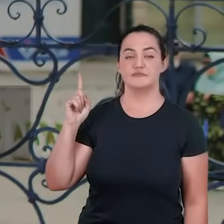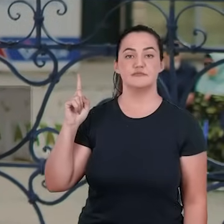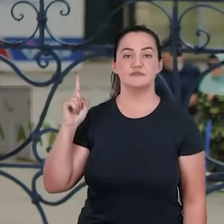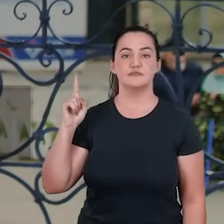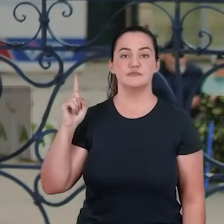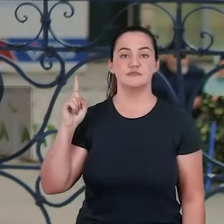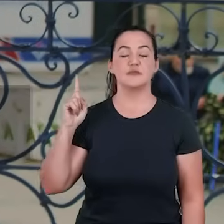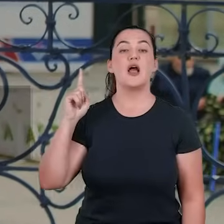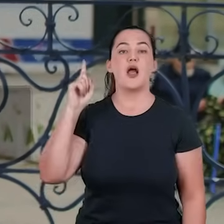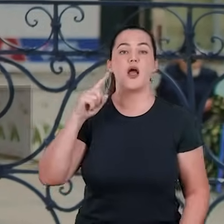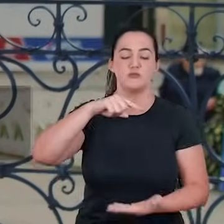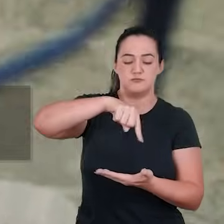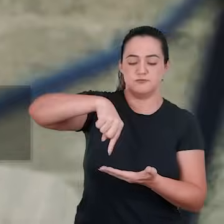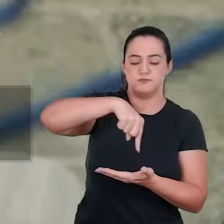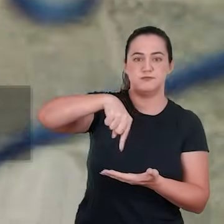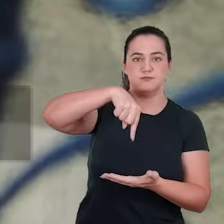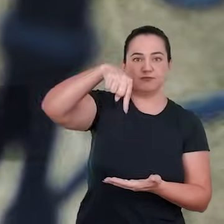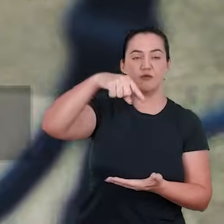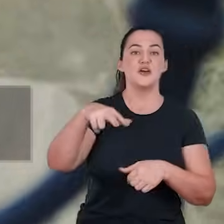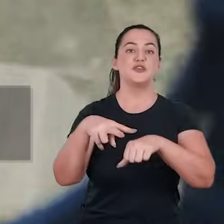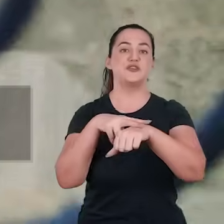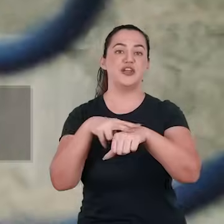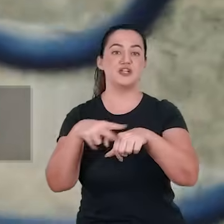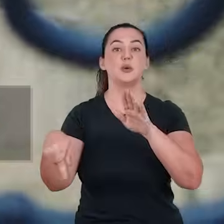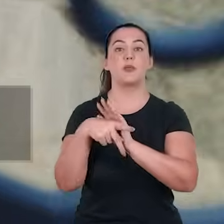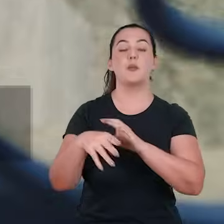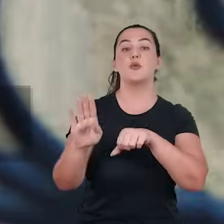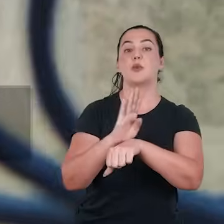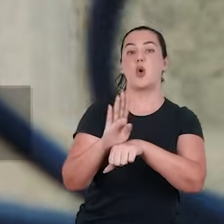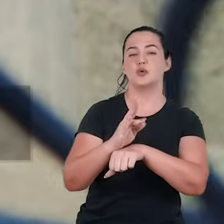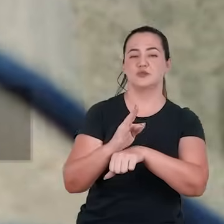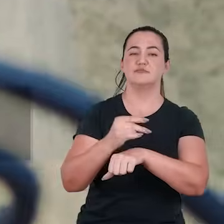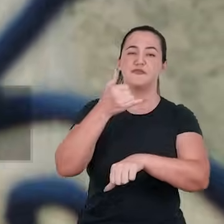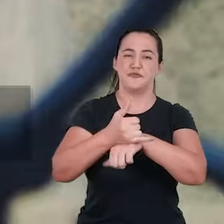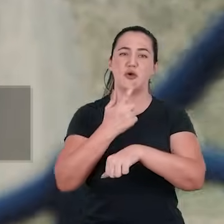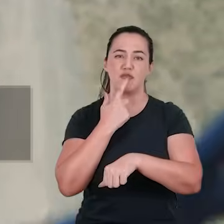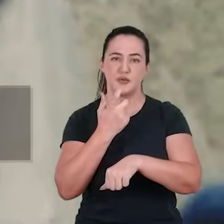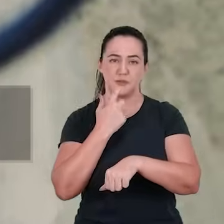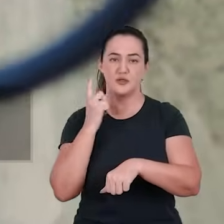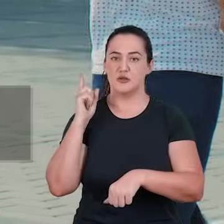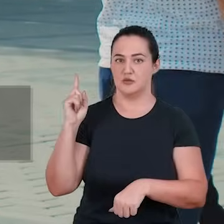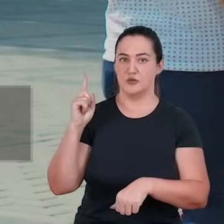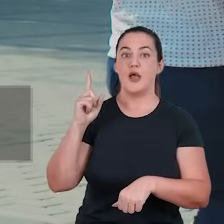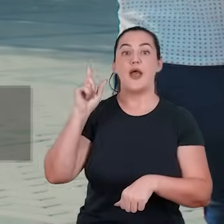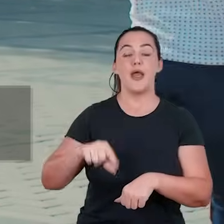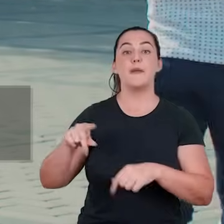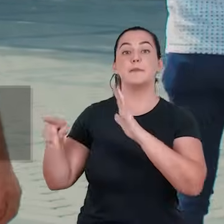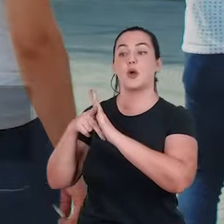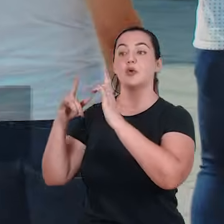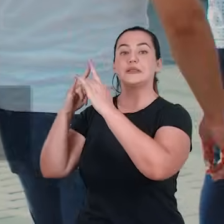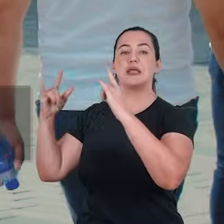tem um monumento de cor verde, na verdade de bronze. Ali nós temos um monumento que veio do templo antigo